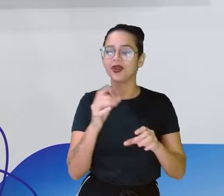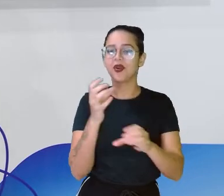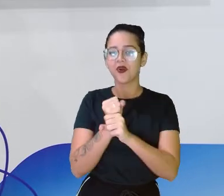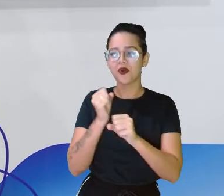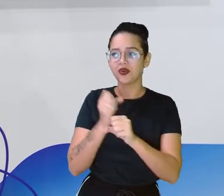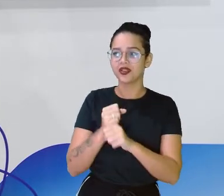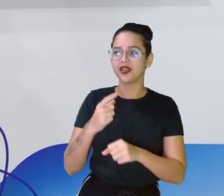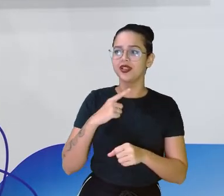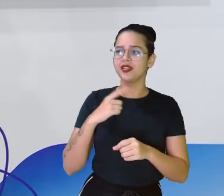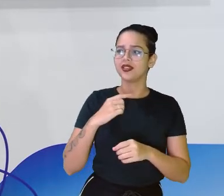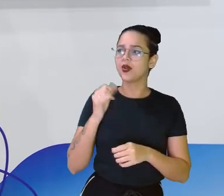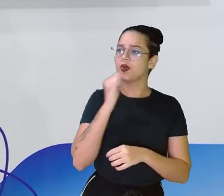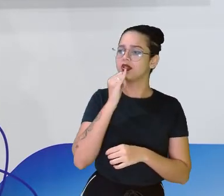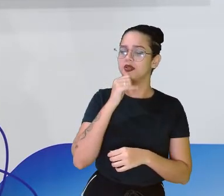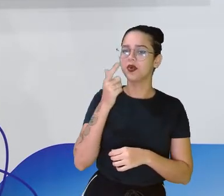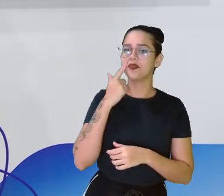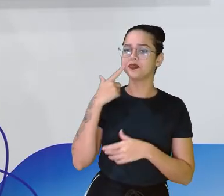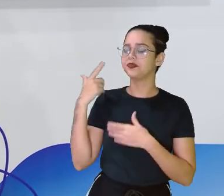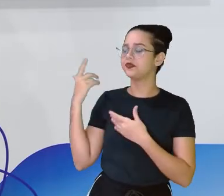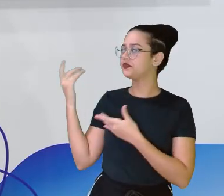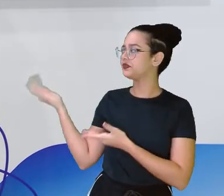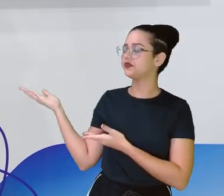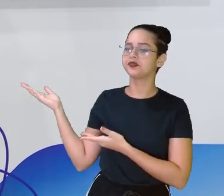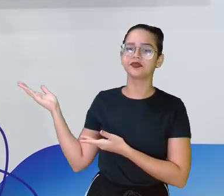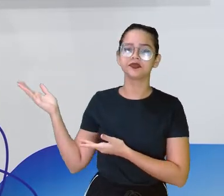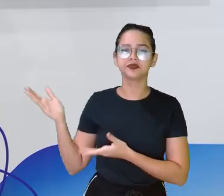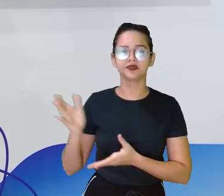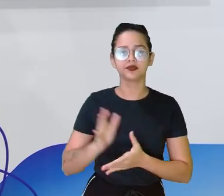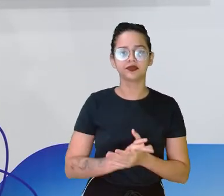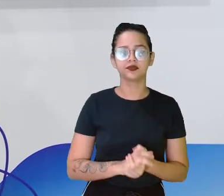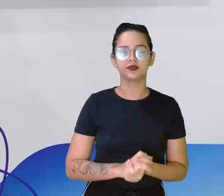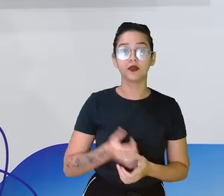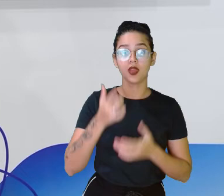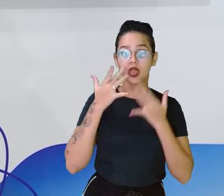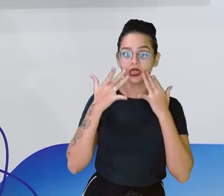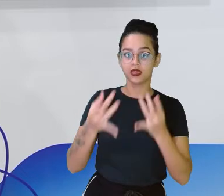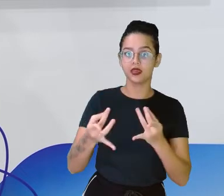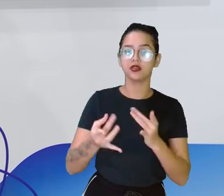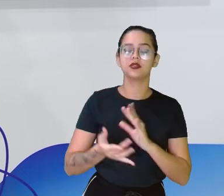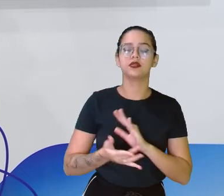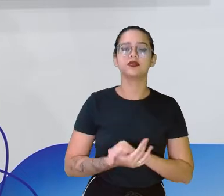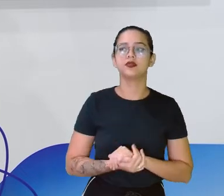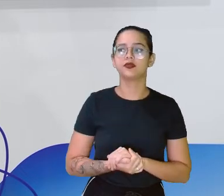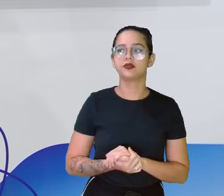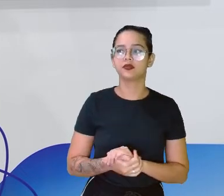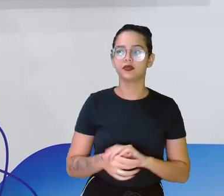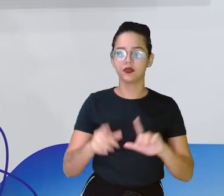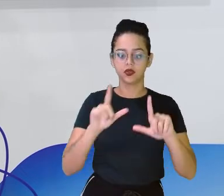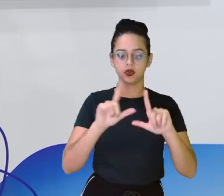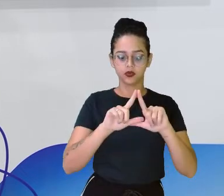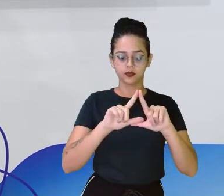claro de pirâmide de base triangular. Presta atenção. 1,